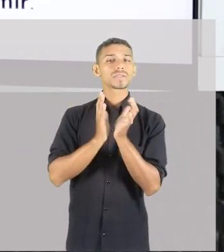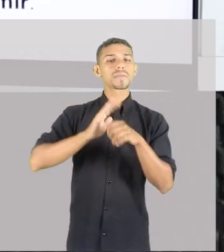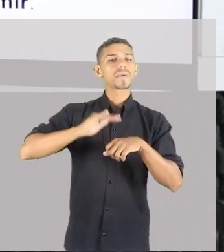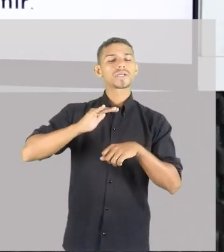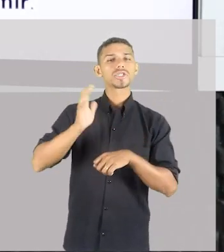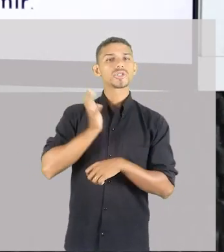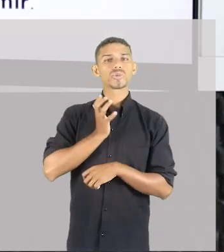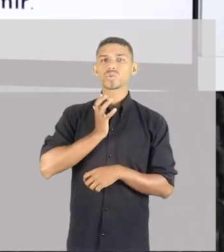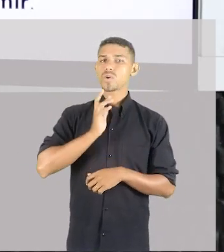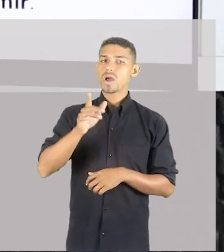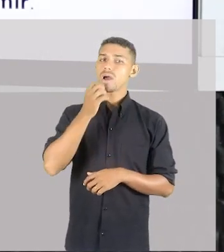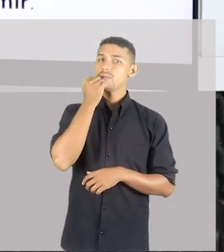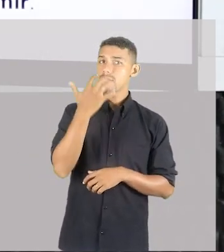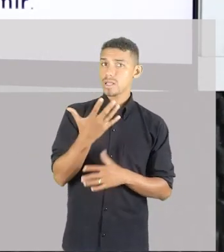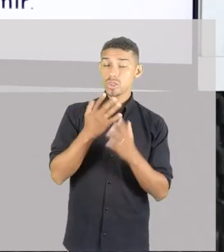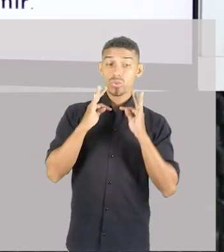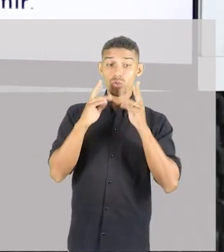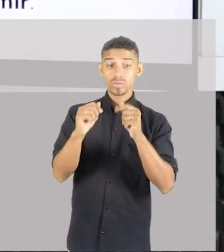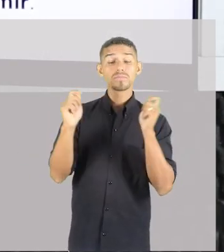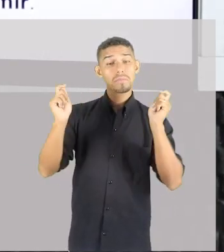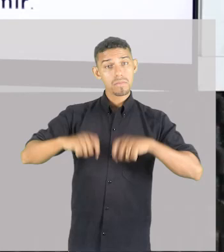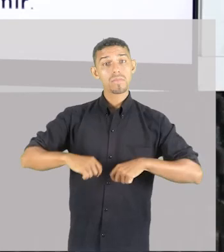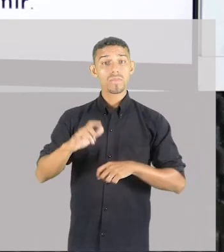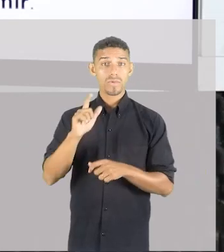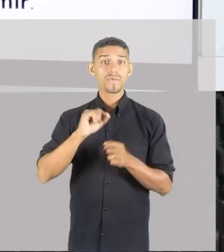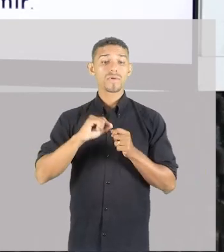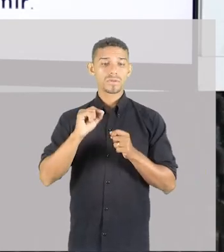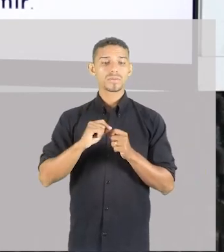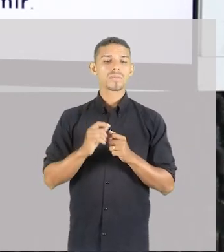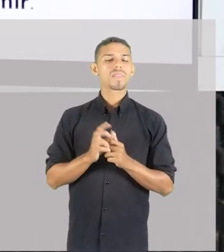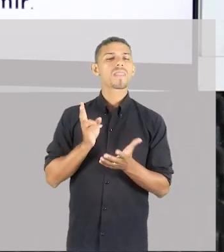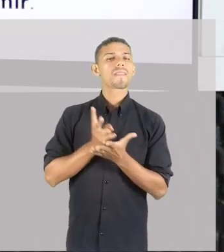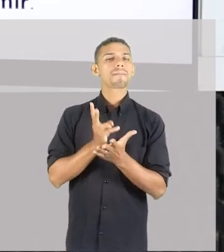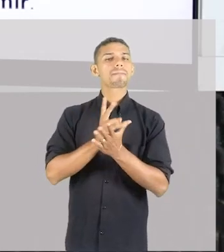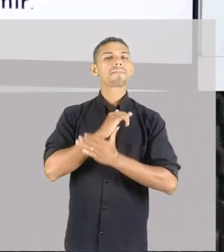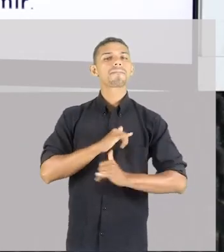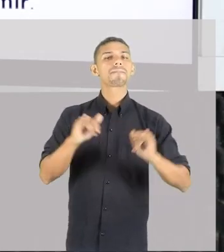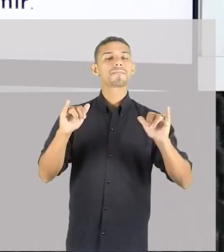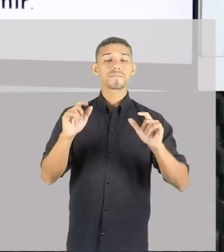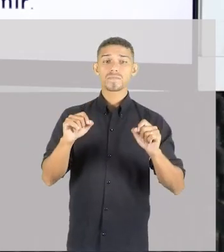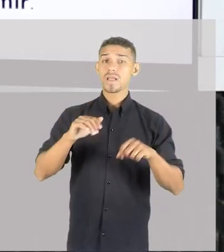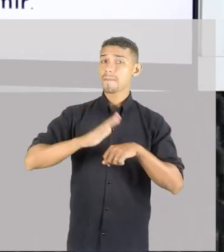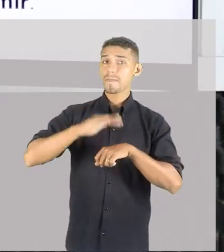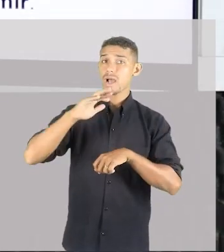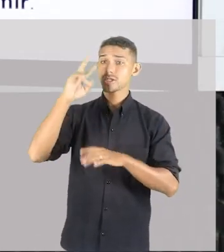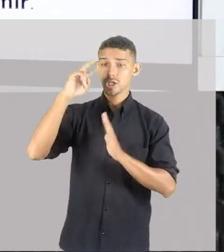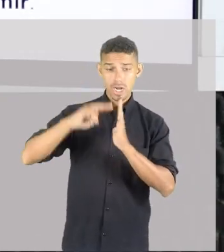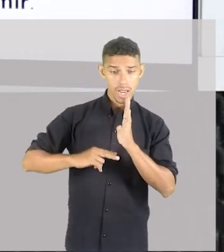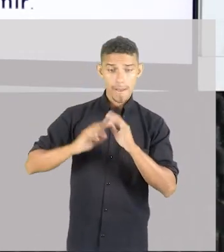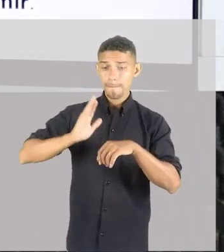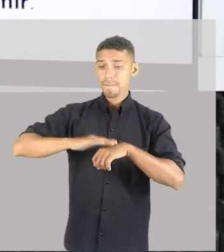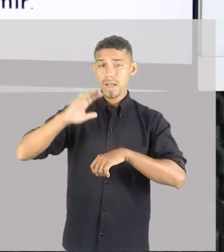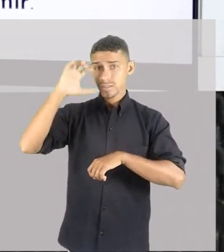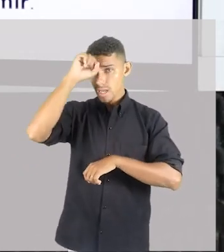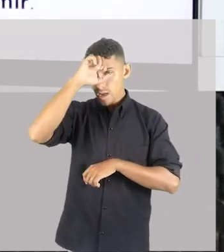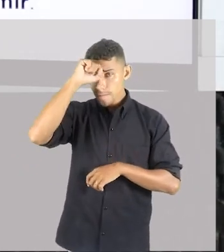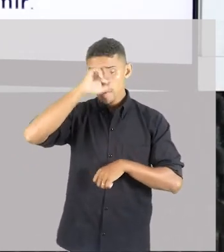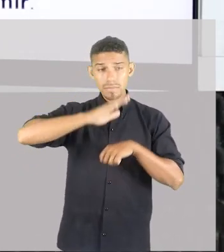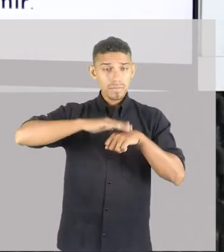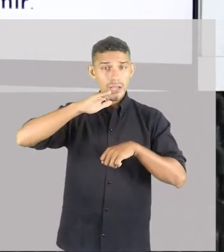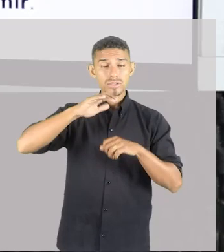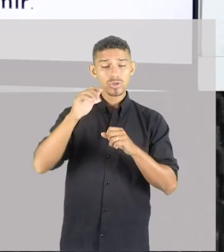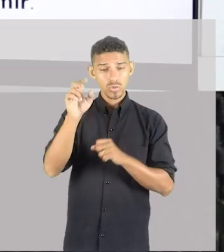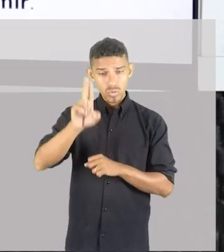rica. É um bem que todo mundo pode fazer. Eu sempre digo para os meus alunos, quanto mais você lê, quanto mais você aprende, quanto mais